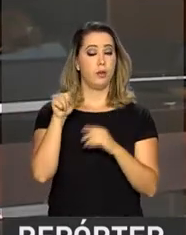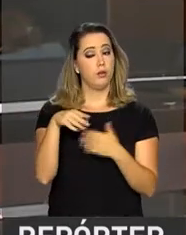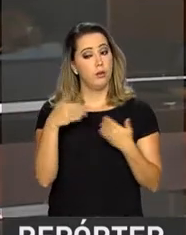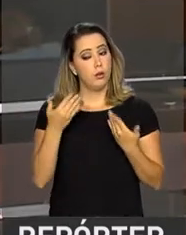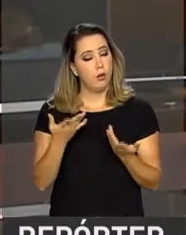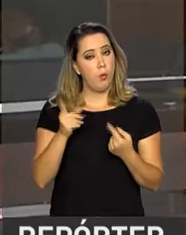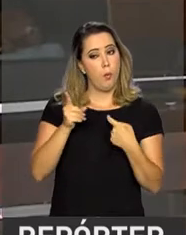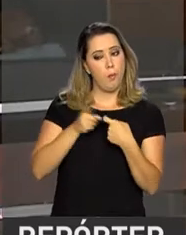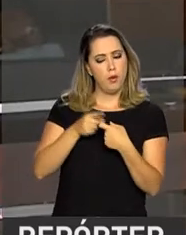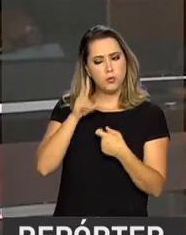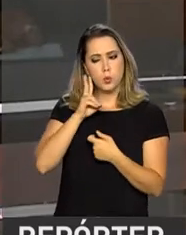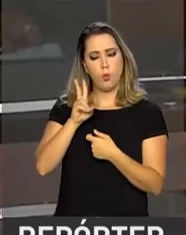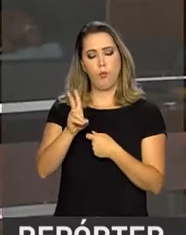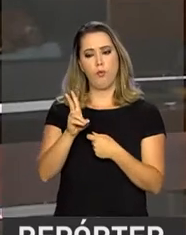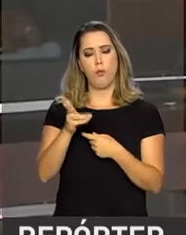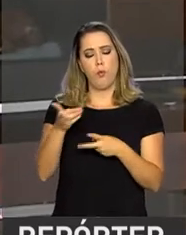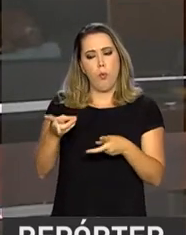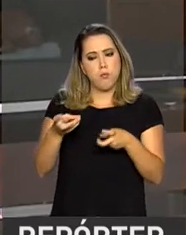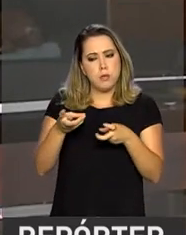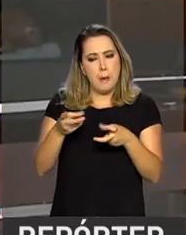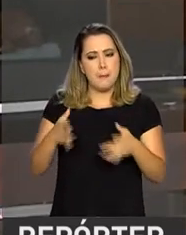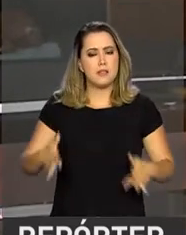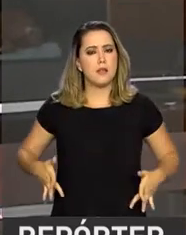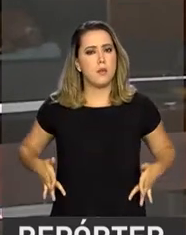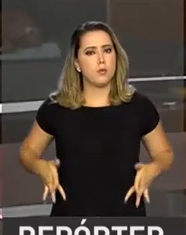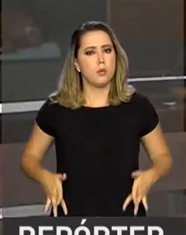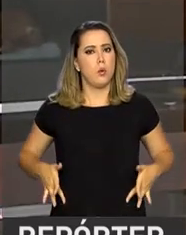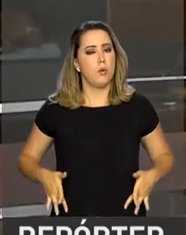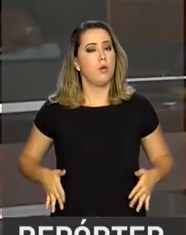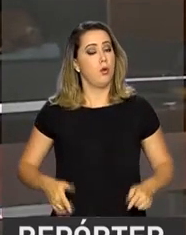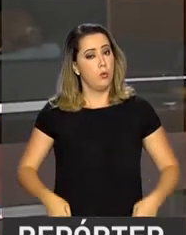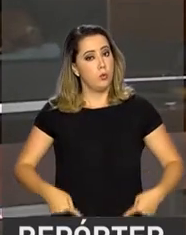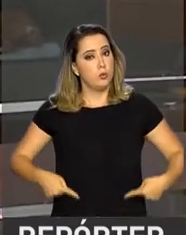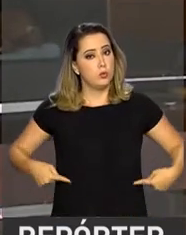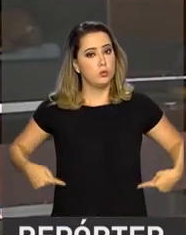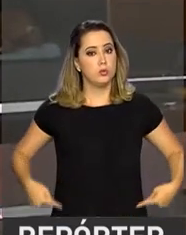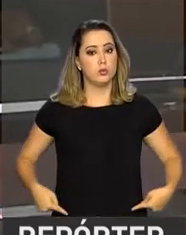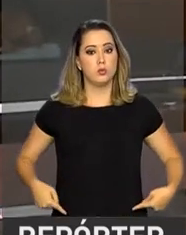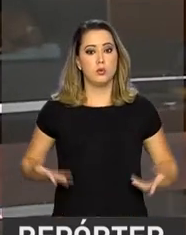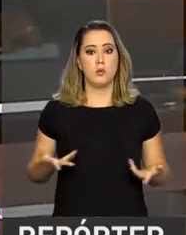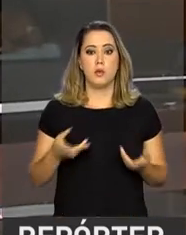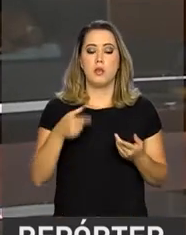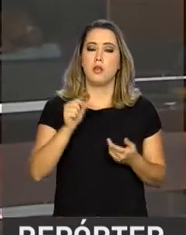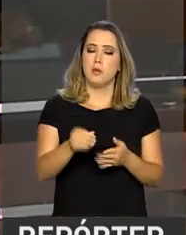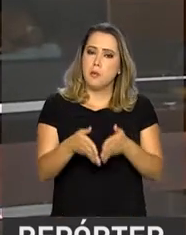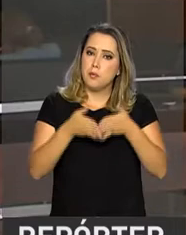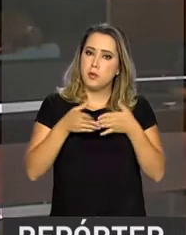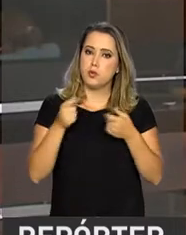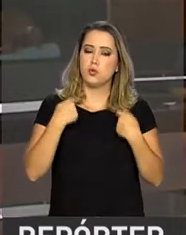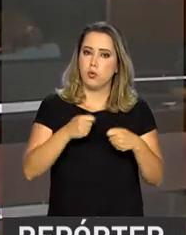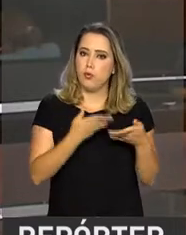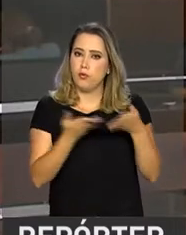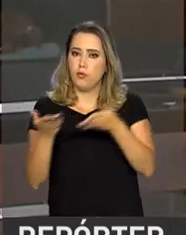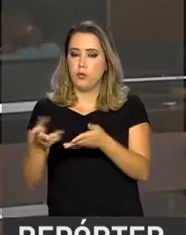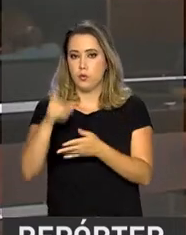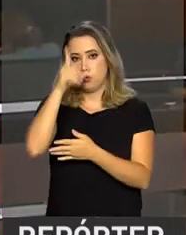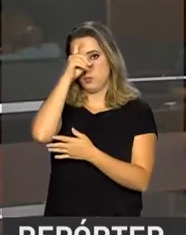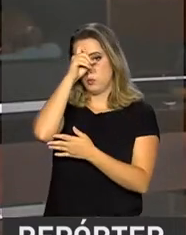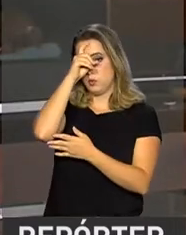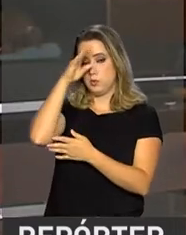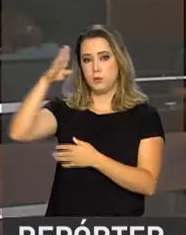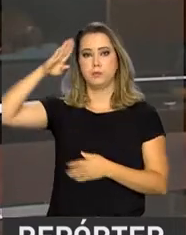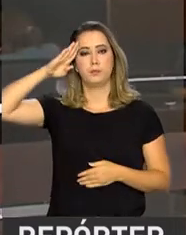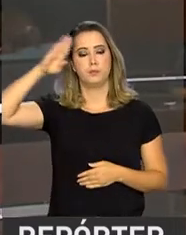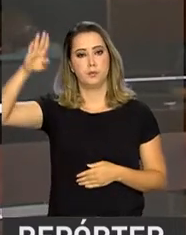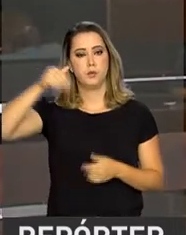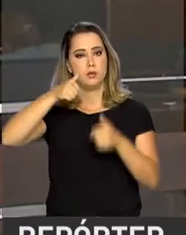médico de plantão constatou uma obstrução urológica e recomendou que fosse avaliado no Hospital do Exército, onde